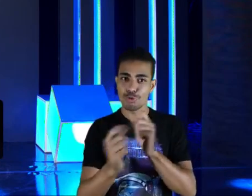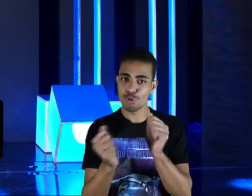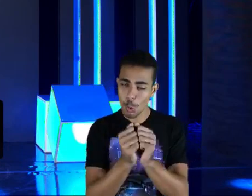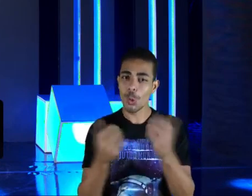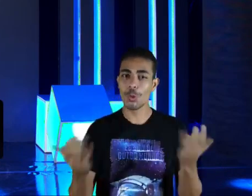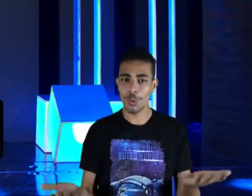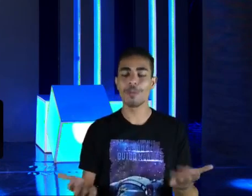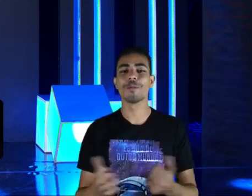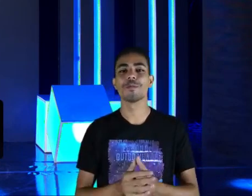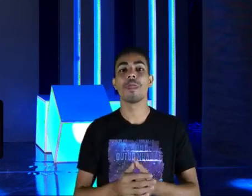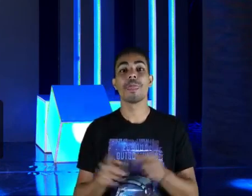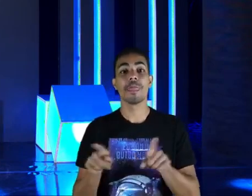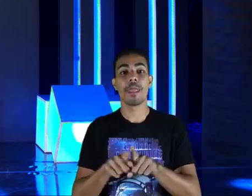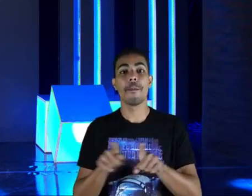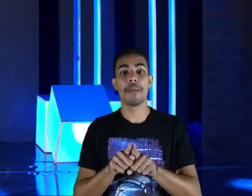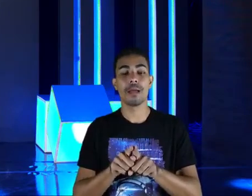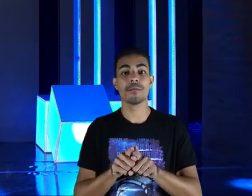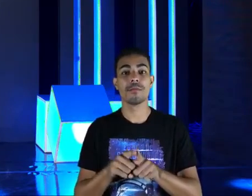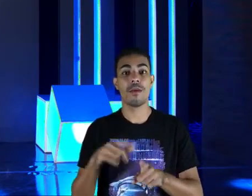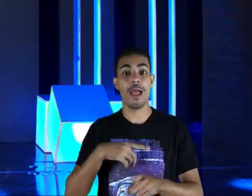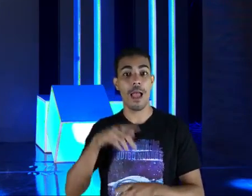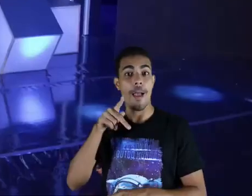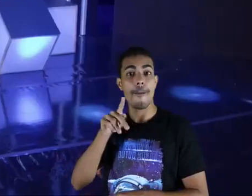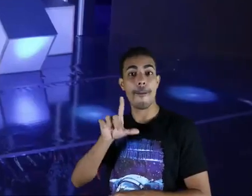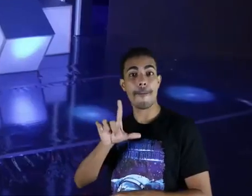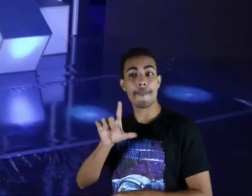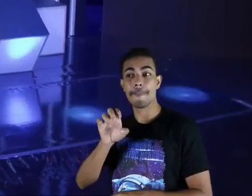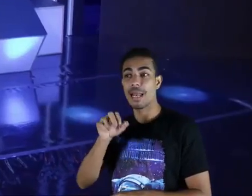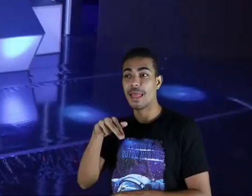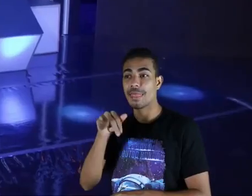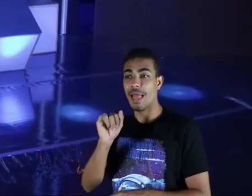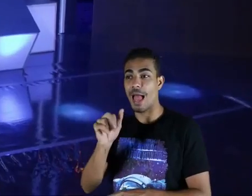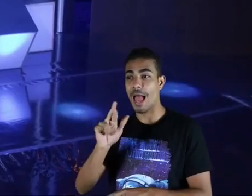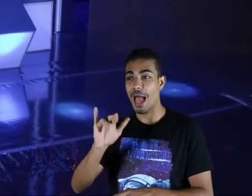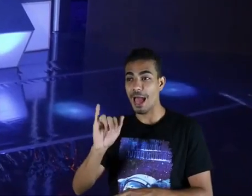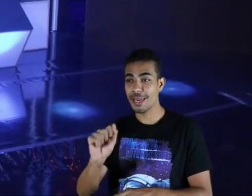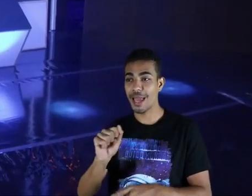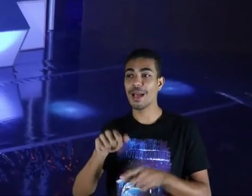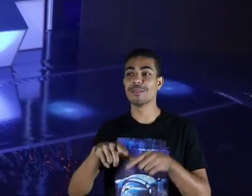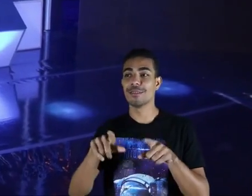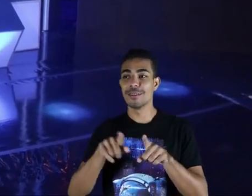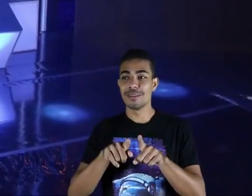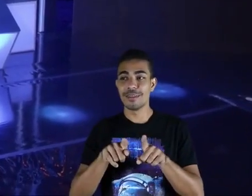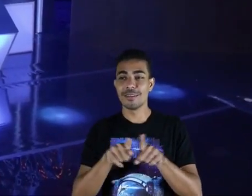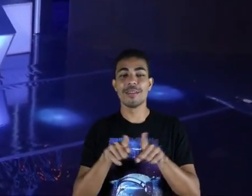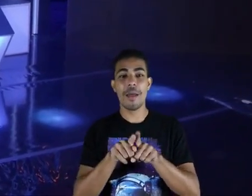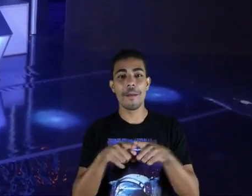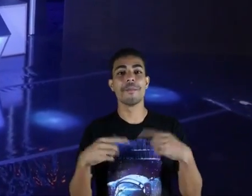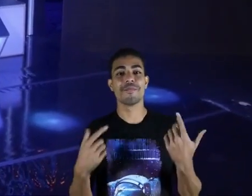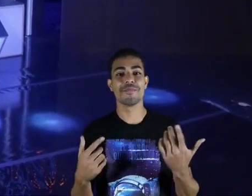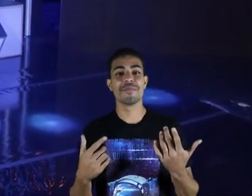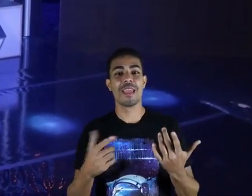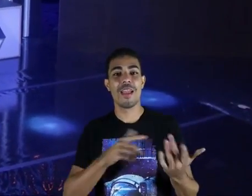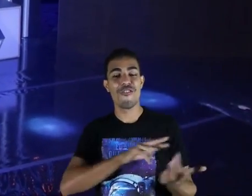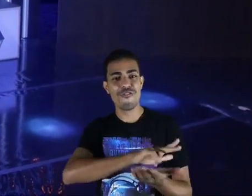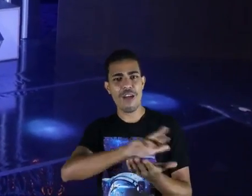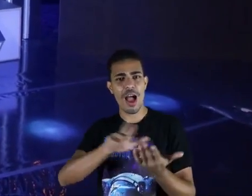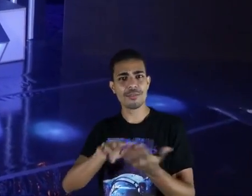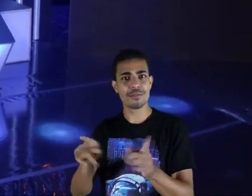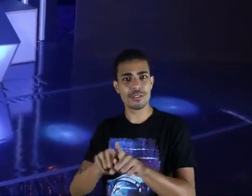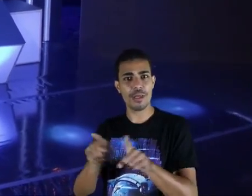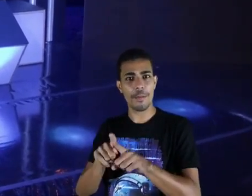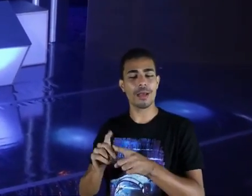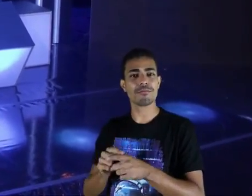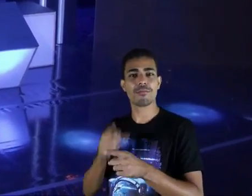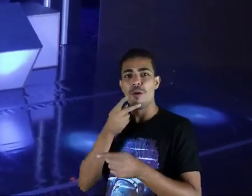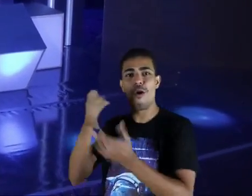pouco temos esta plenária que você está esperando. Eu sei que você está esperando por esse momento, mas temos um convidado muito especial.